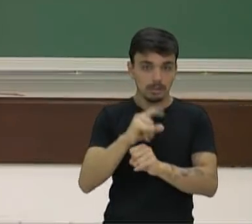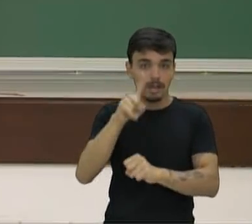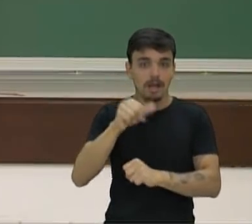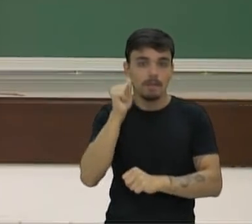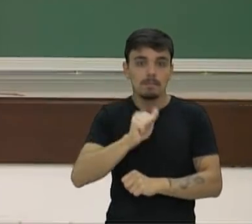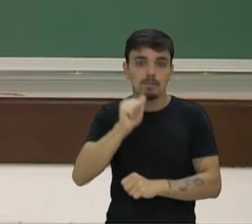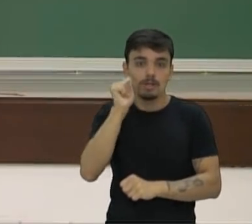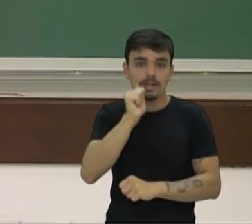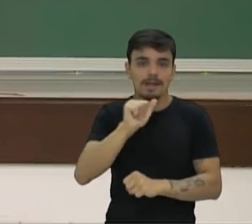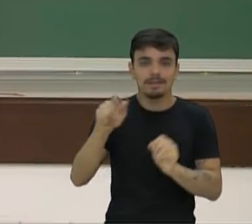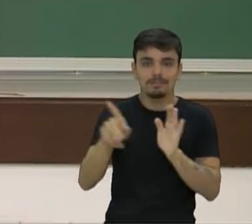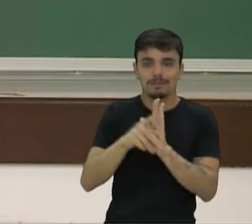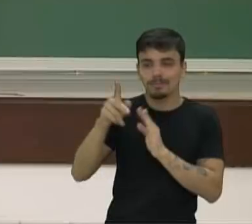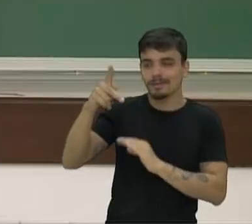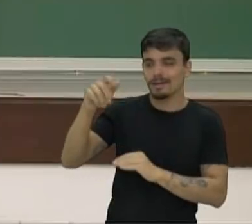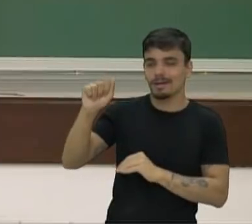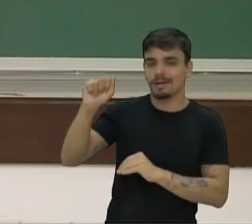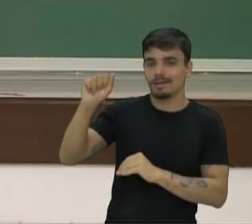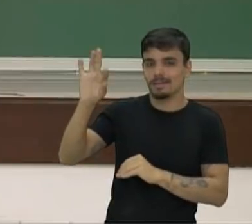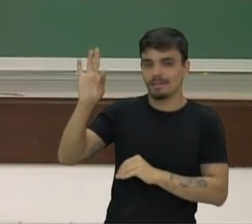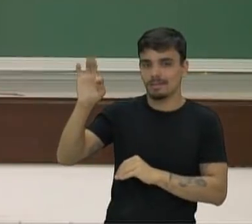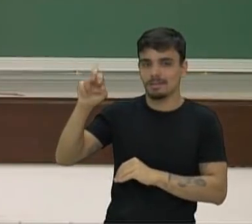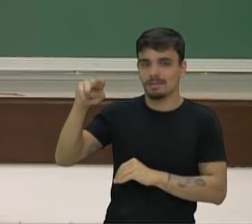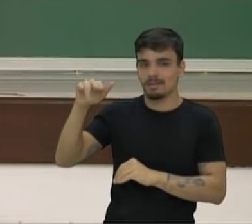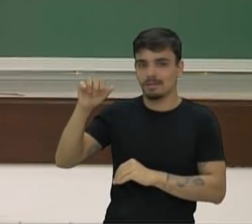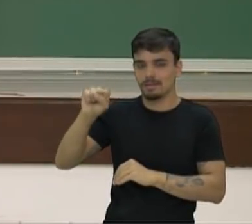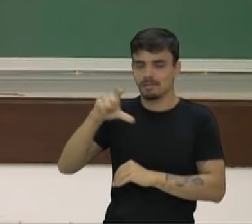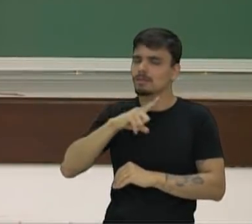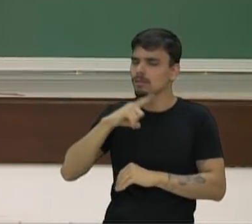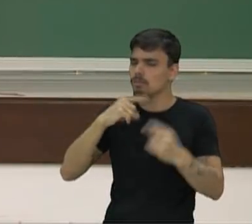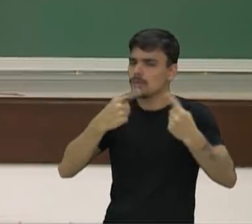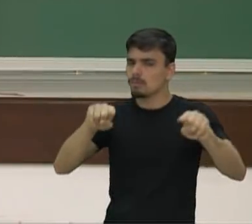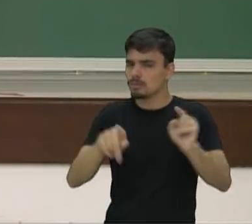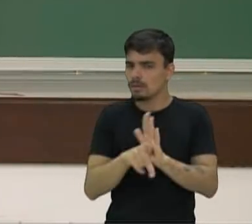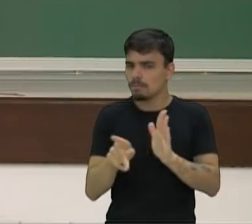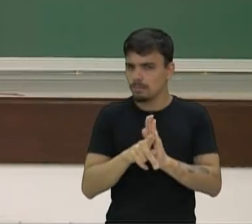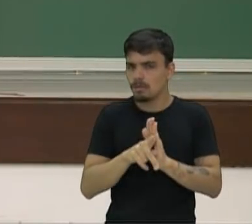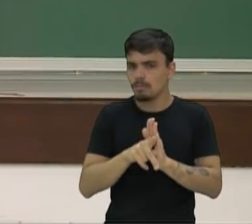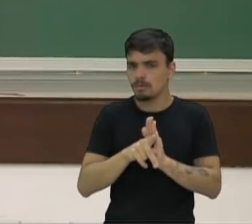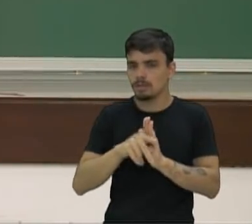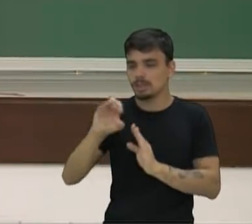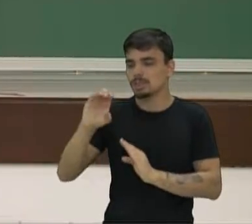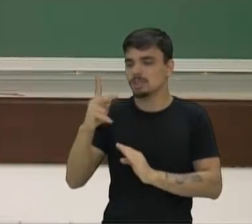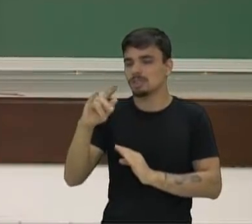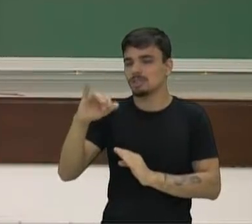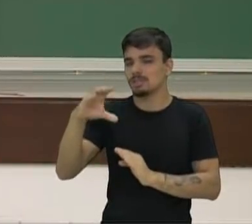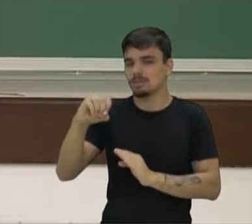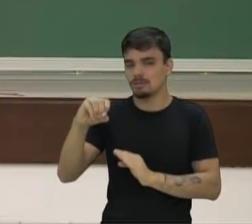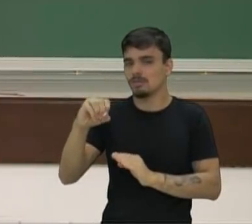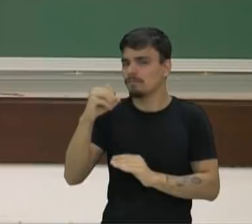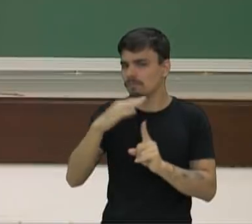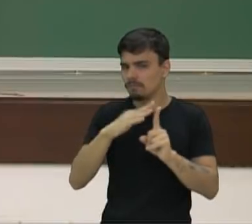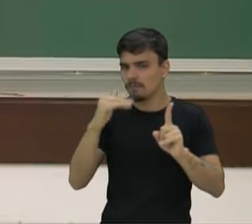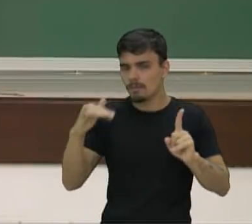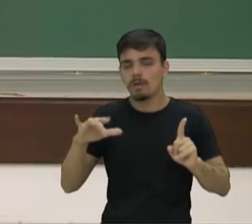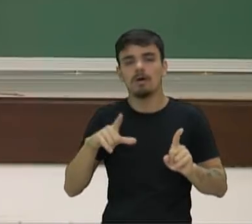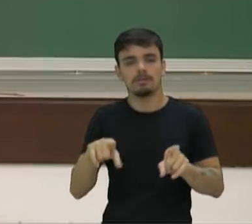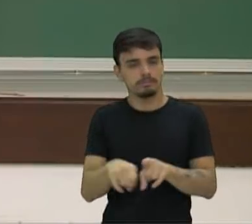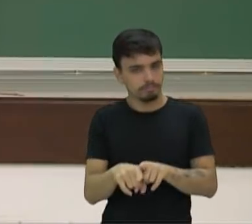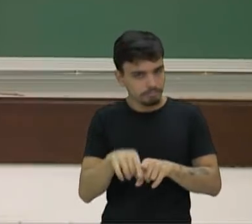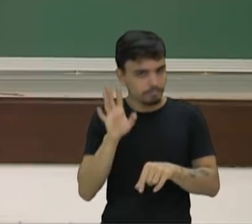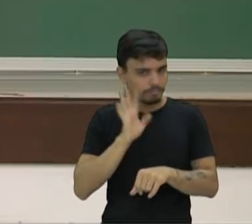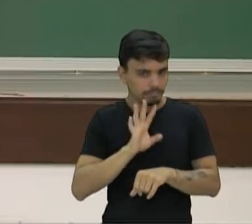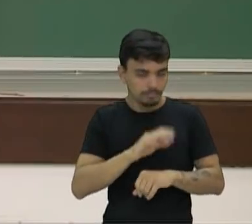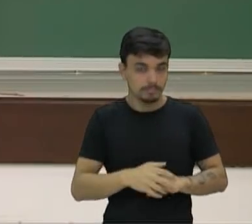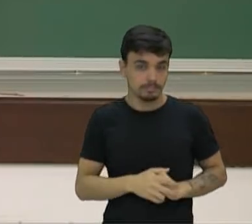de Atenas, inclusive uma música muito famosa de Chico Buarque, para vocês conhecerem um pouco de um tema assim que é bem trabalhado.